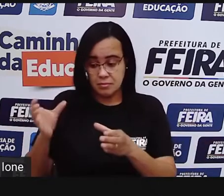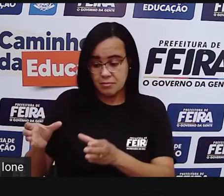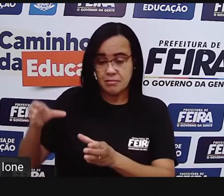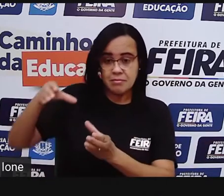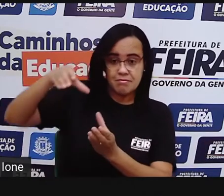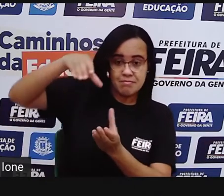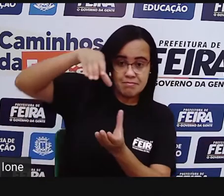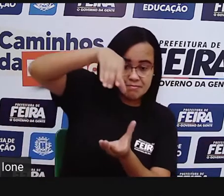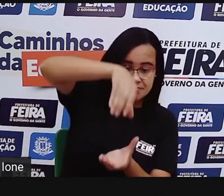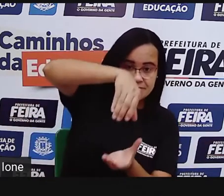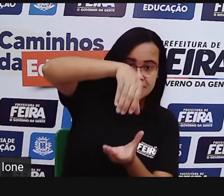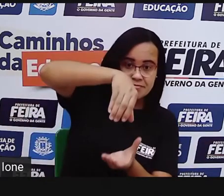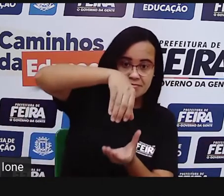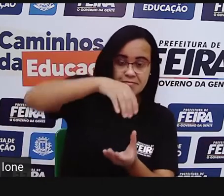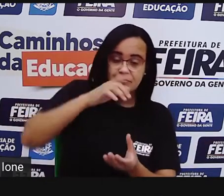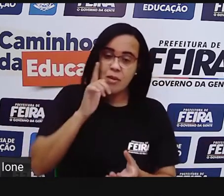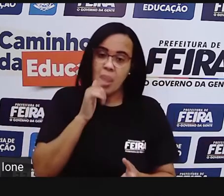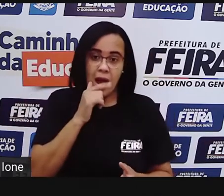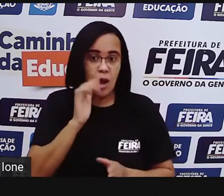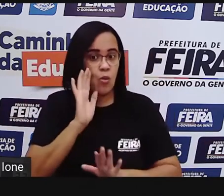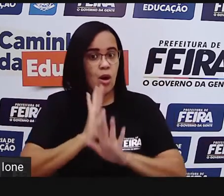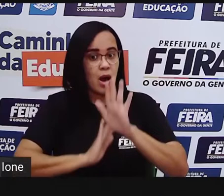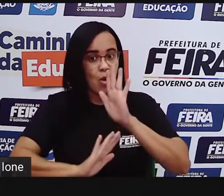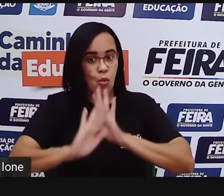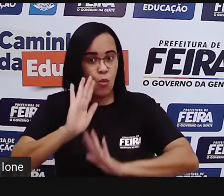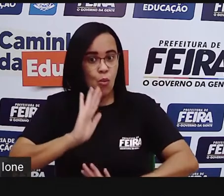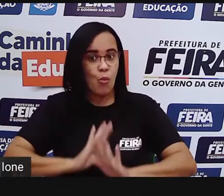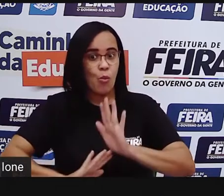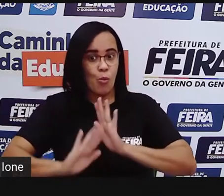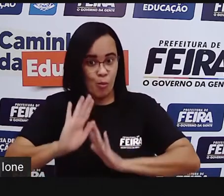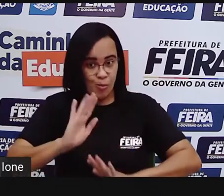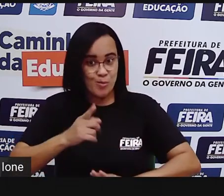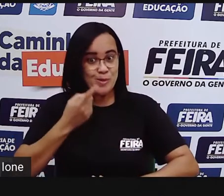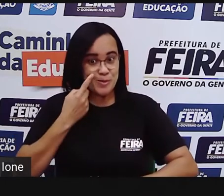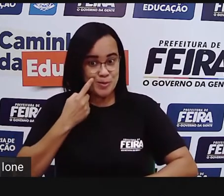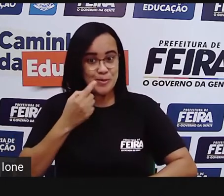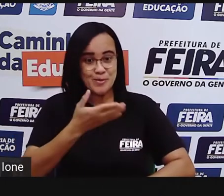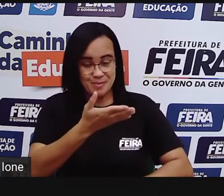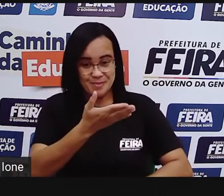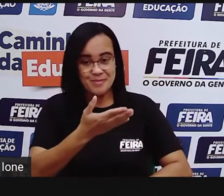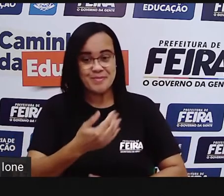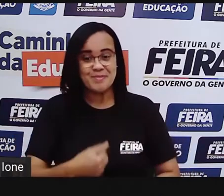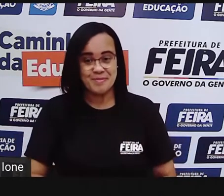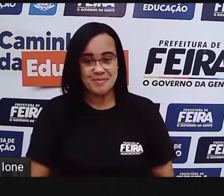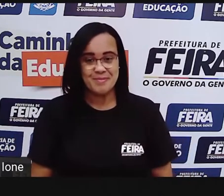copo. Será que vai derramar? Então vamos lá, hein?